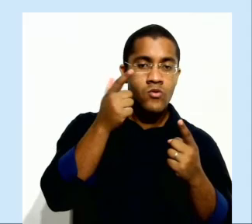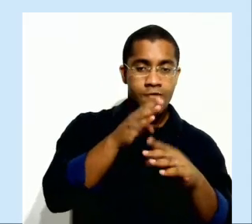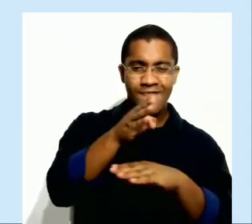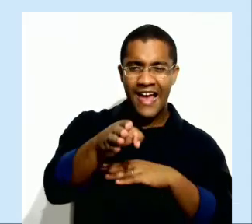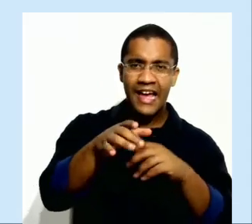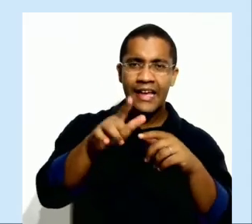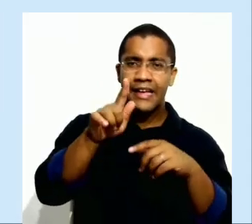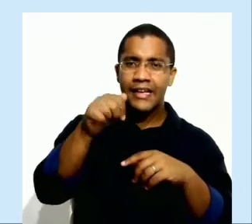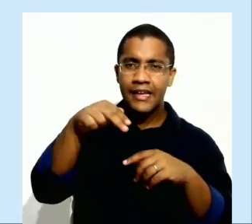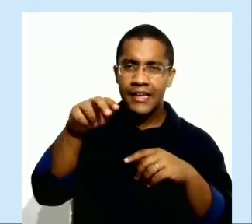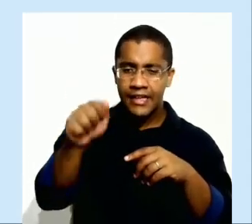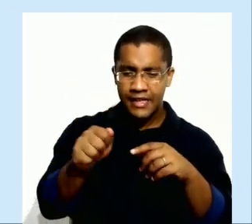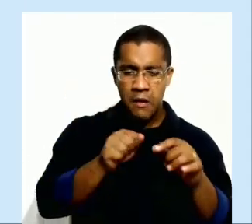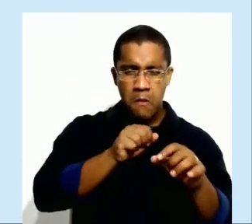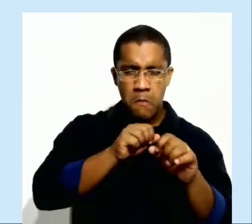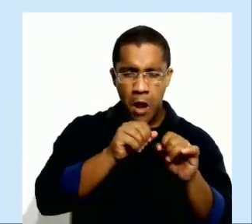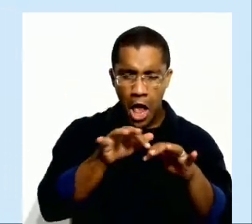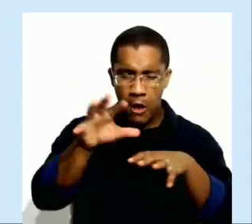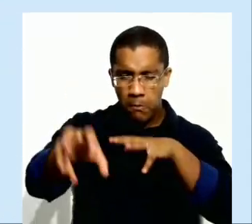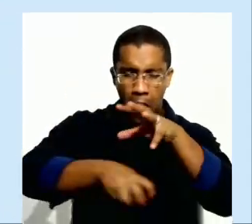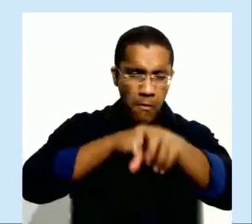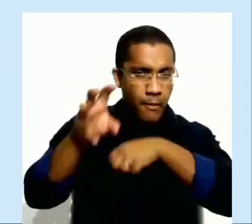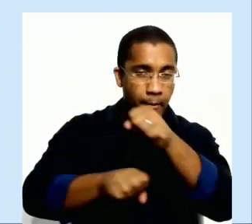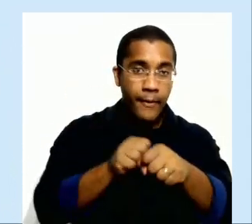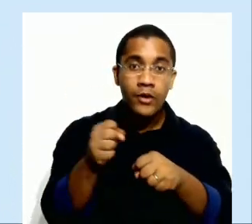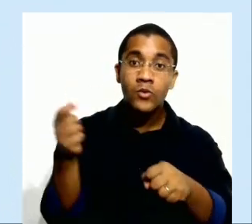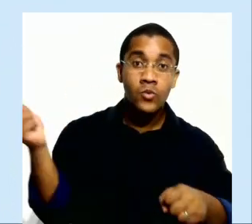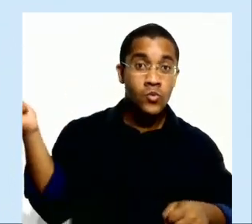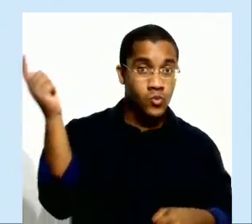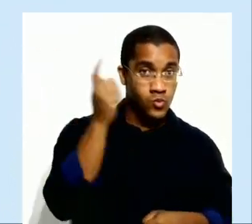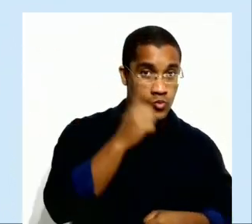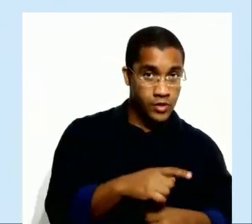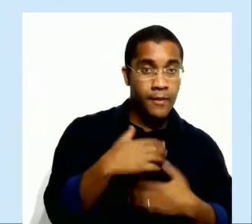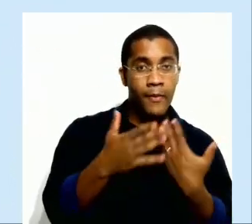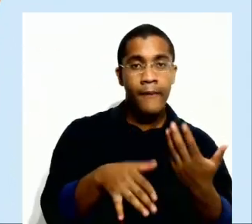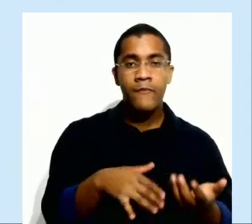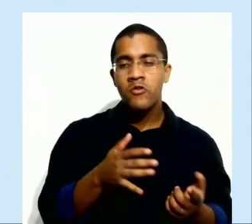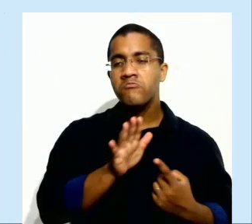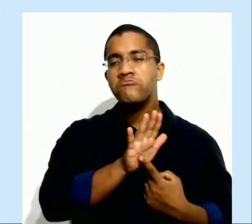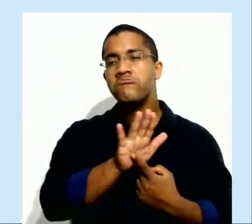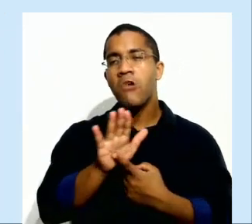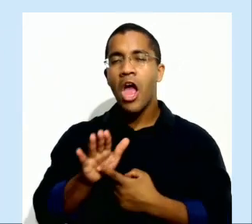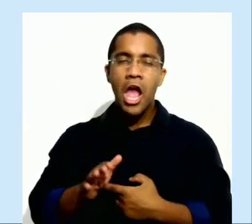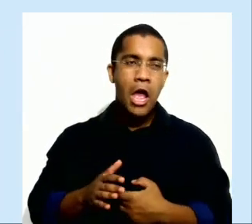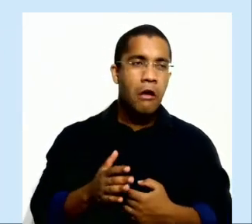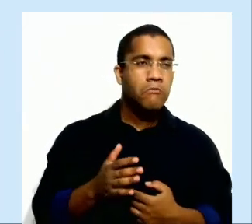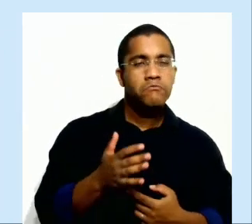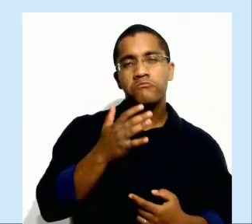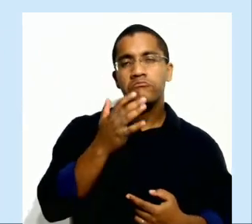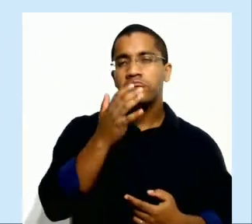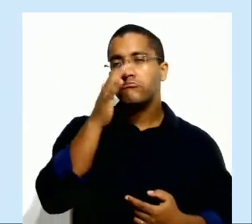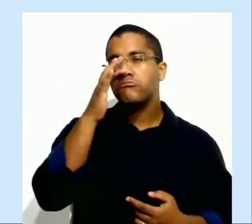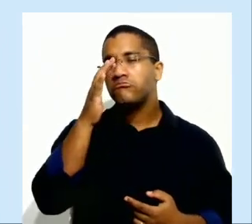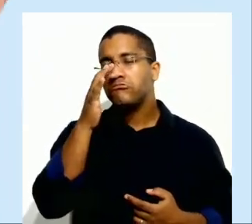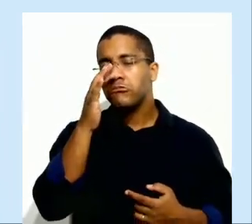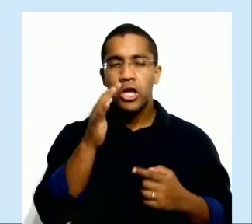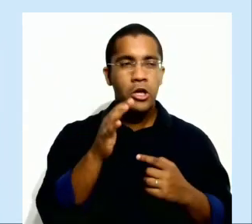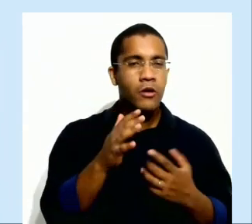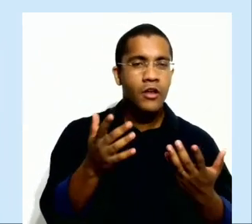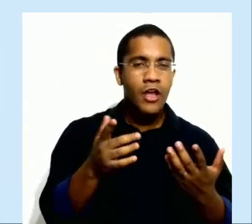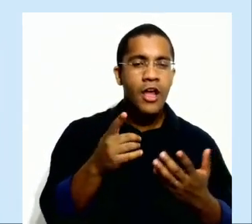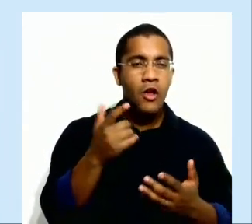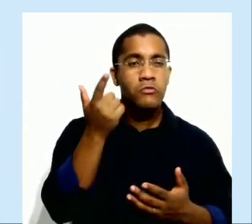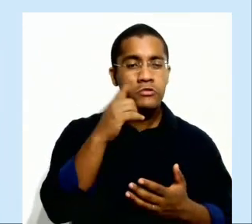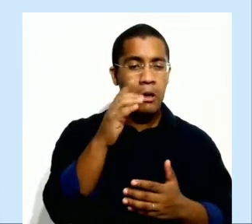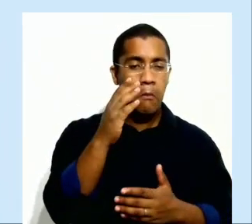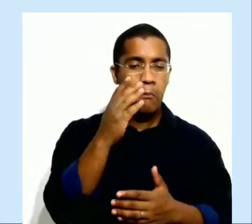da riqueza de Gana, Aí vamos lá e teve toda essa ostentação, Teve todo esse